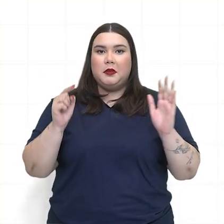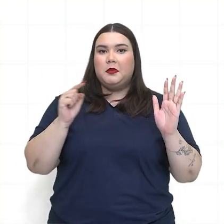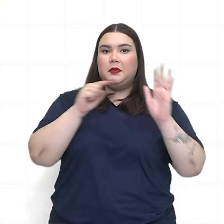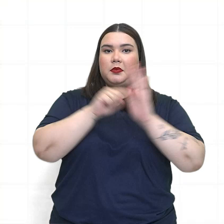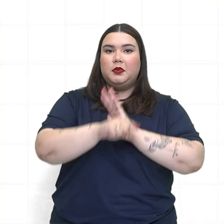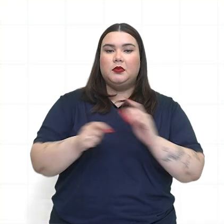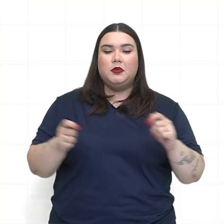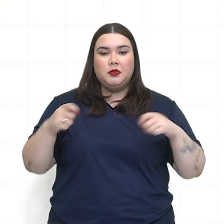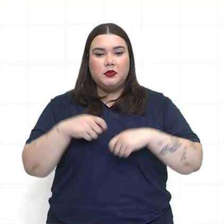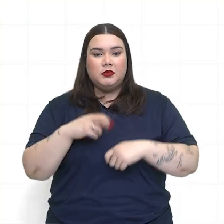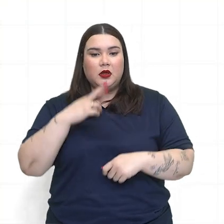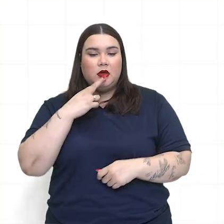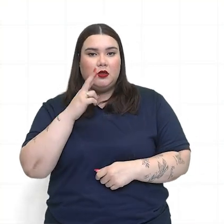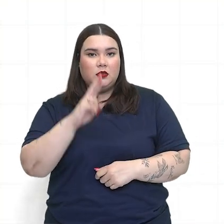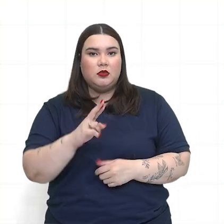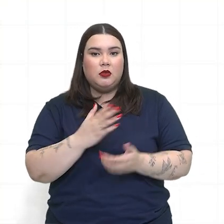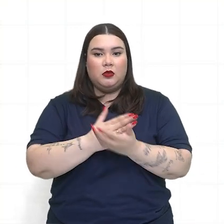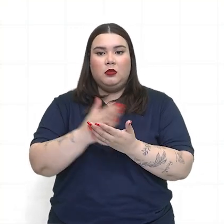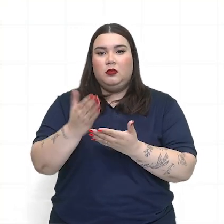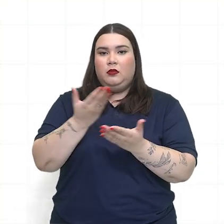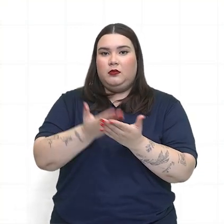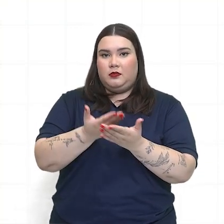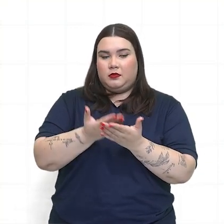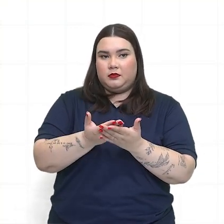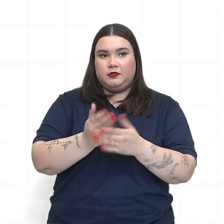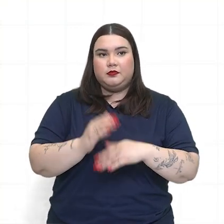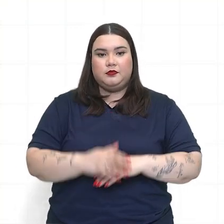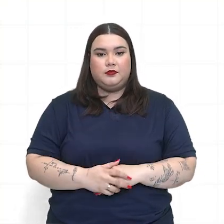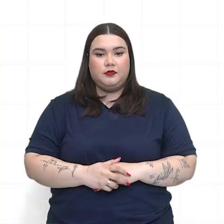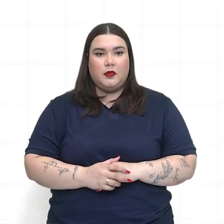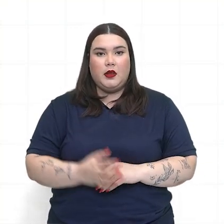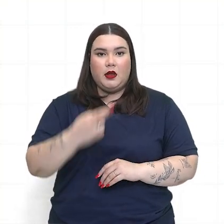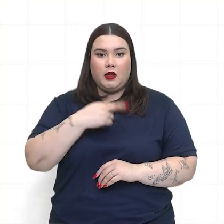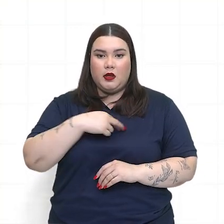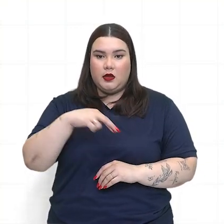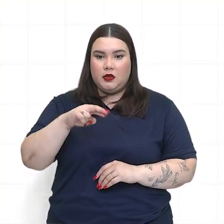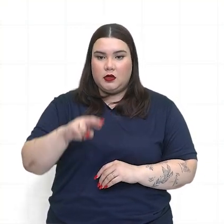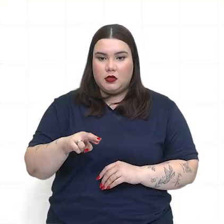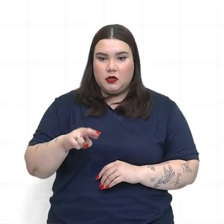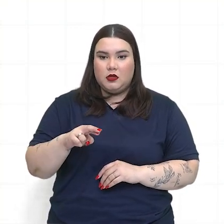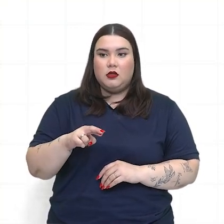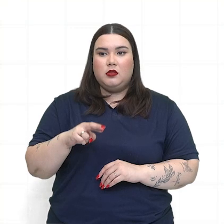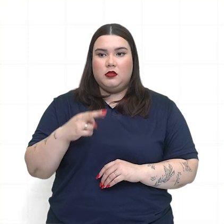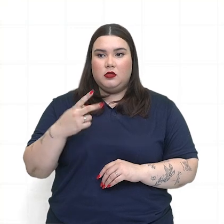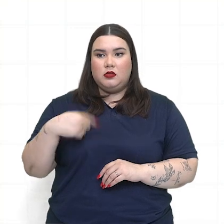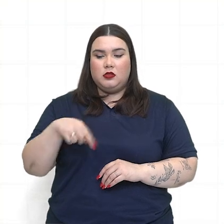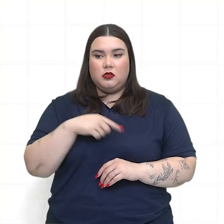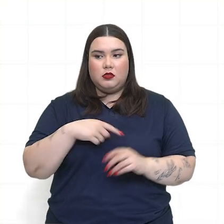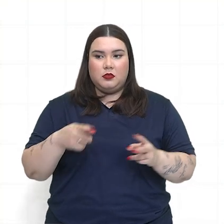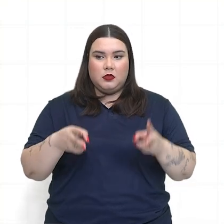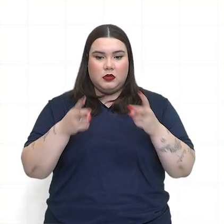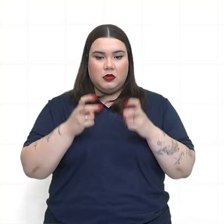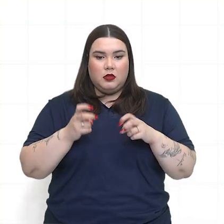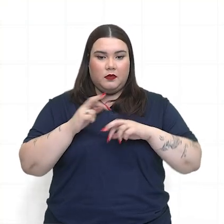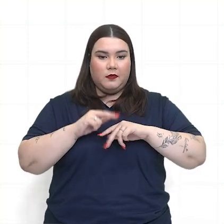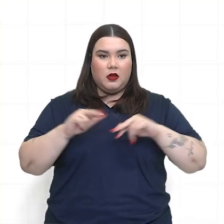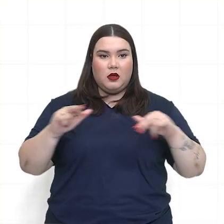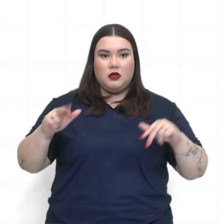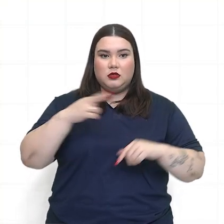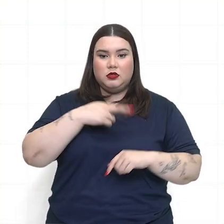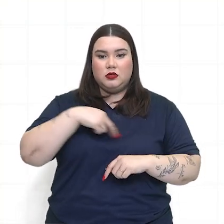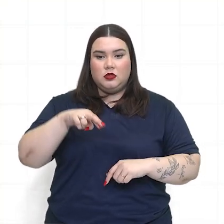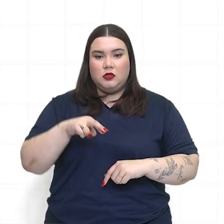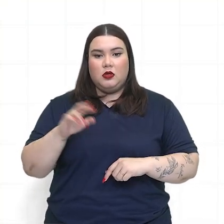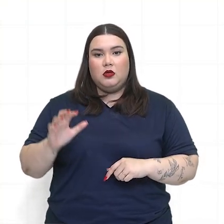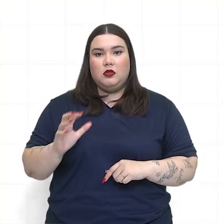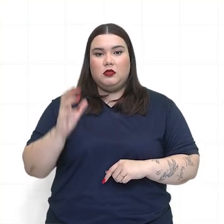essa pergunta que nós lançamos no início dessa aula? Que as religiões, que as diferentes grandes